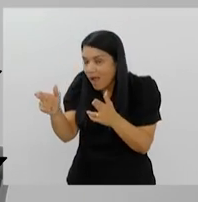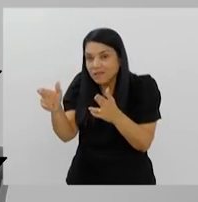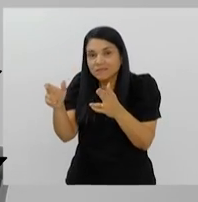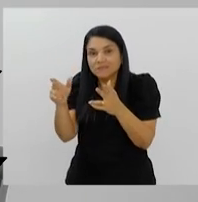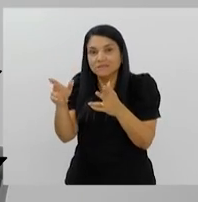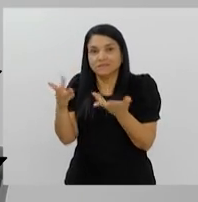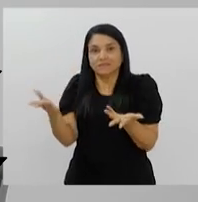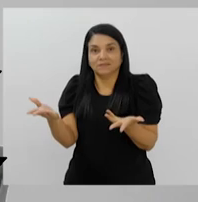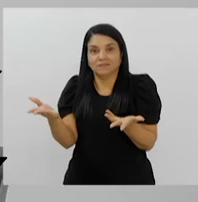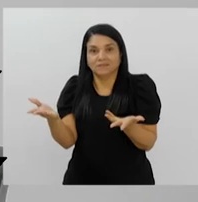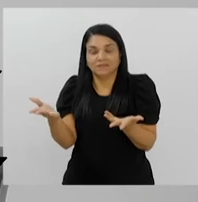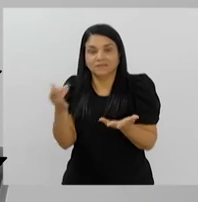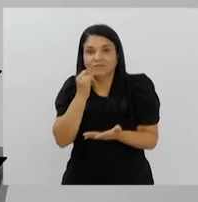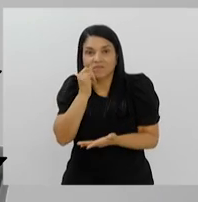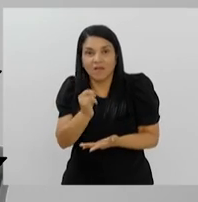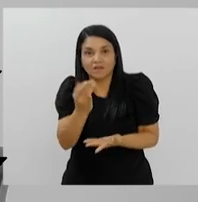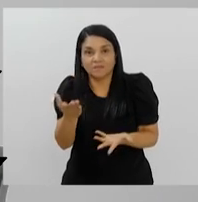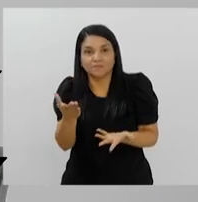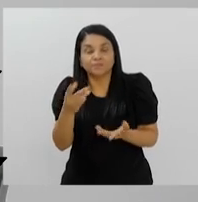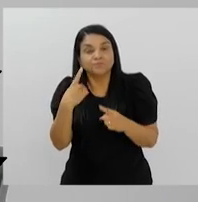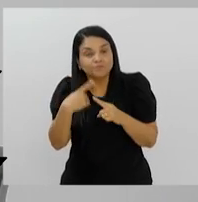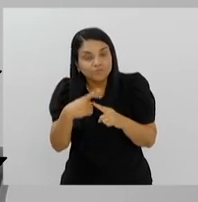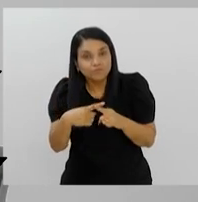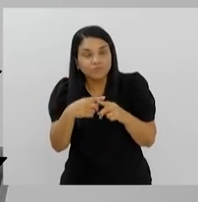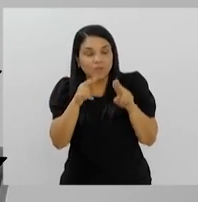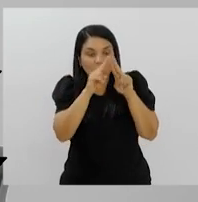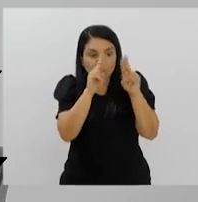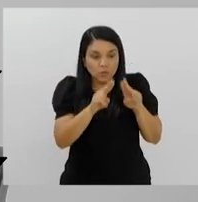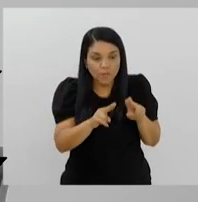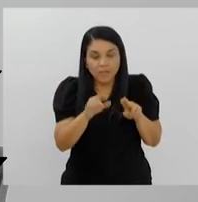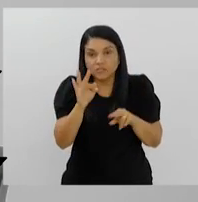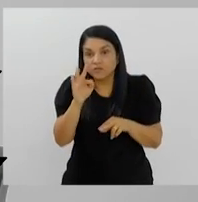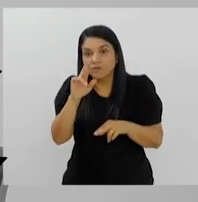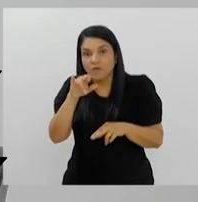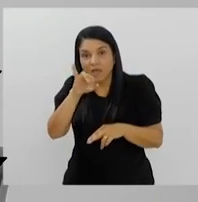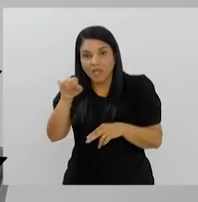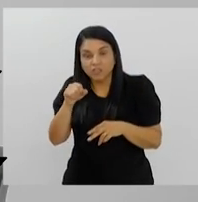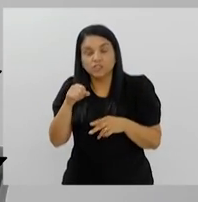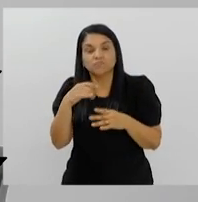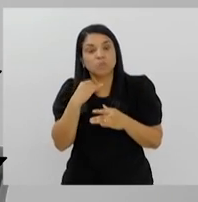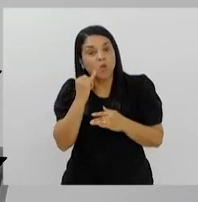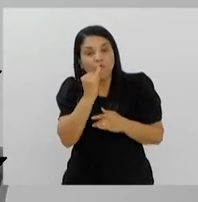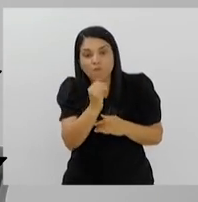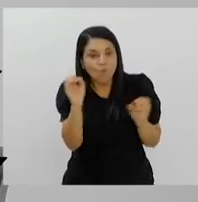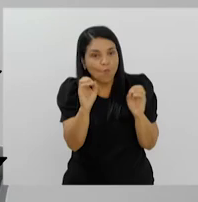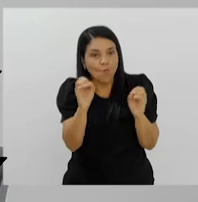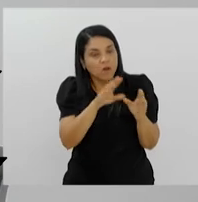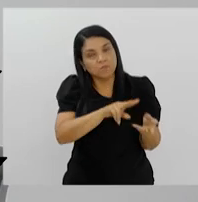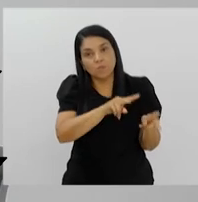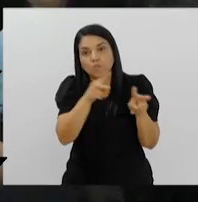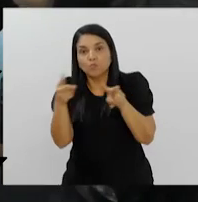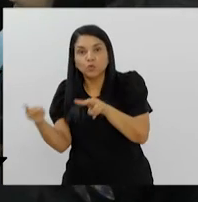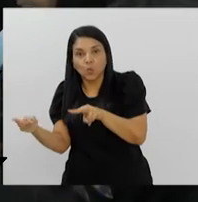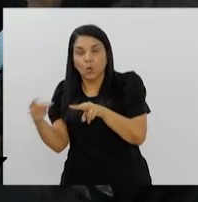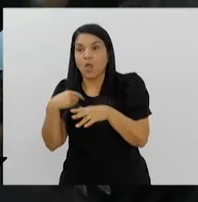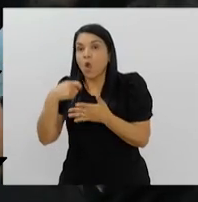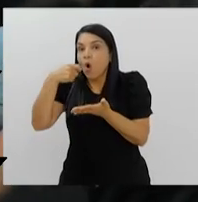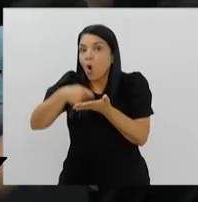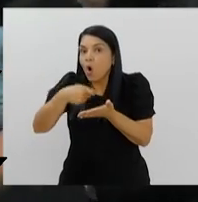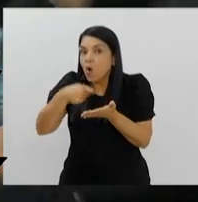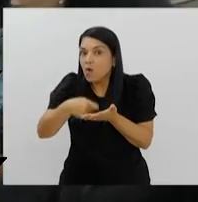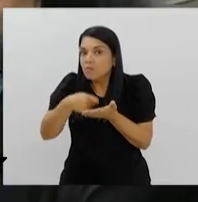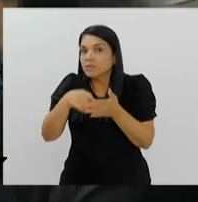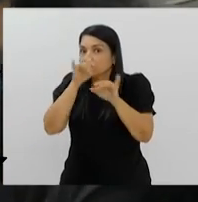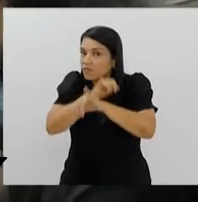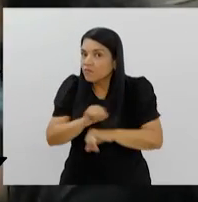Iguais por que que a Unimed Ferd não comunicou a esses clientes que houve essa mudança quando é obrigação da Unimed